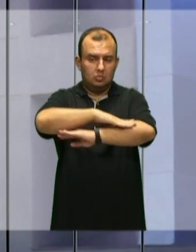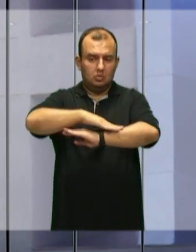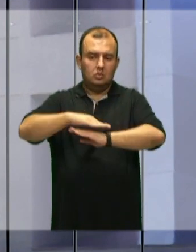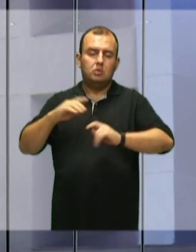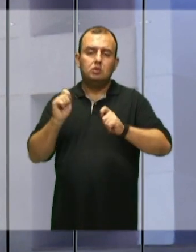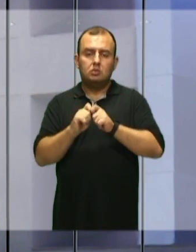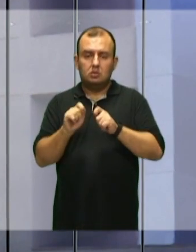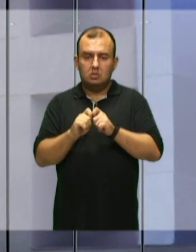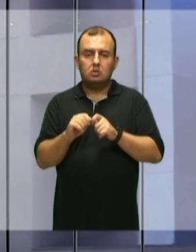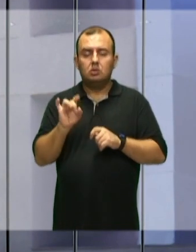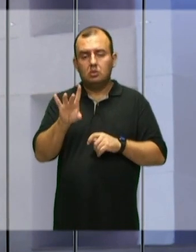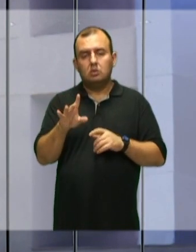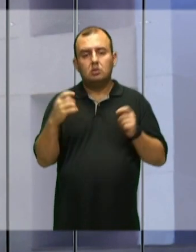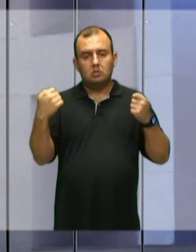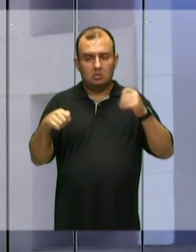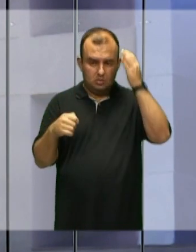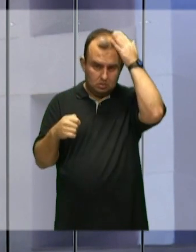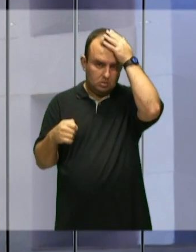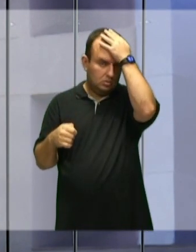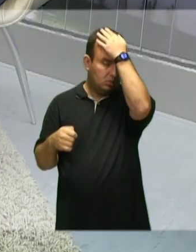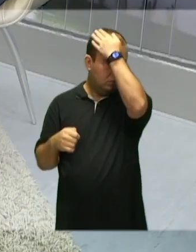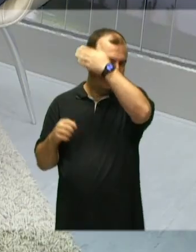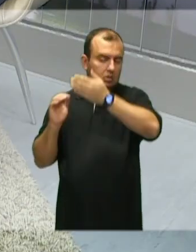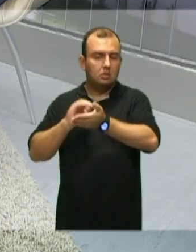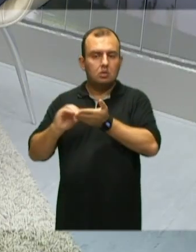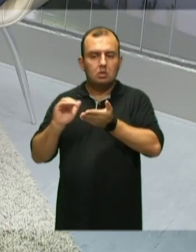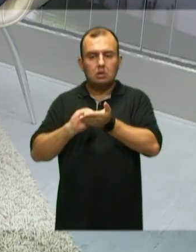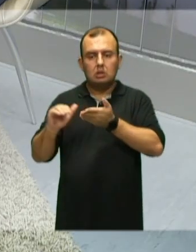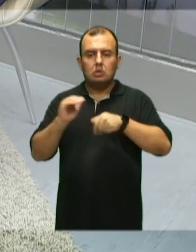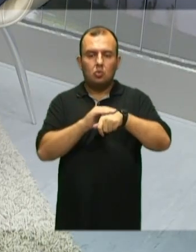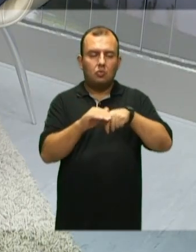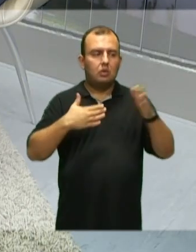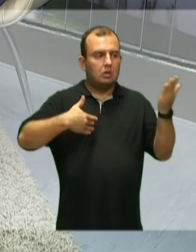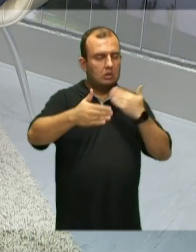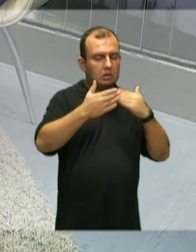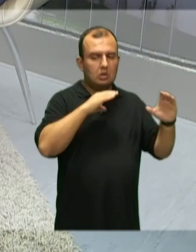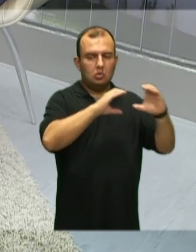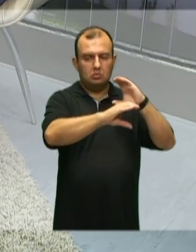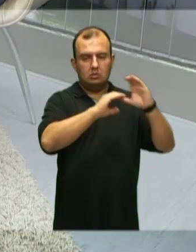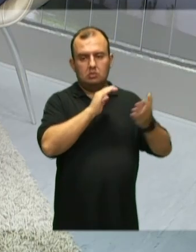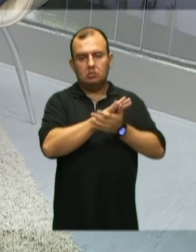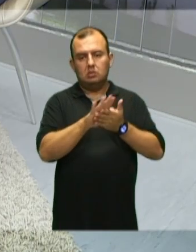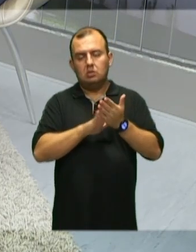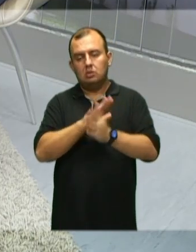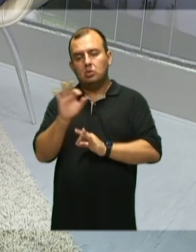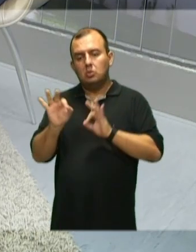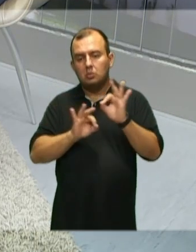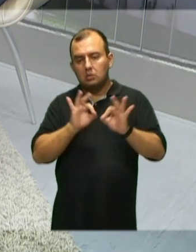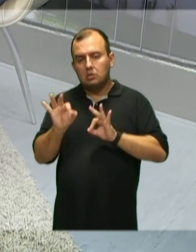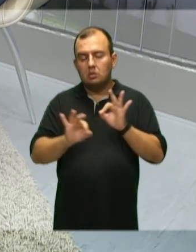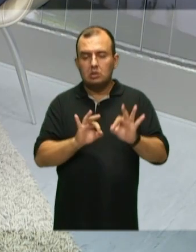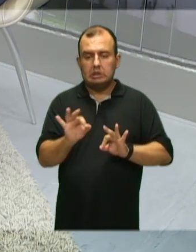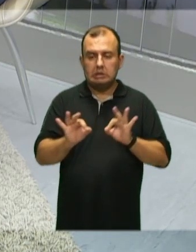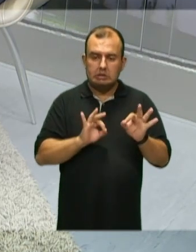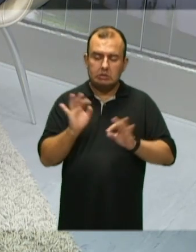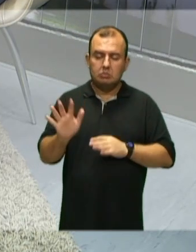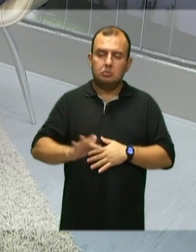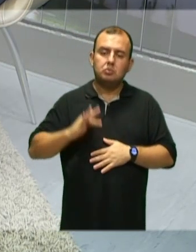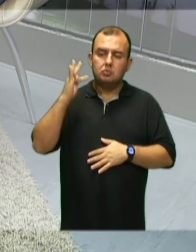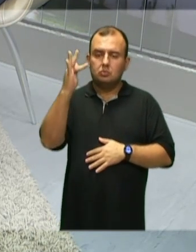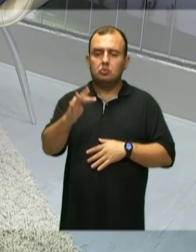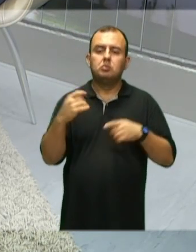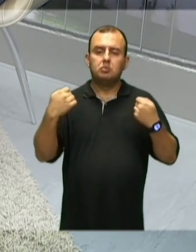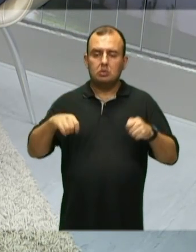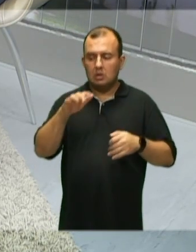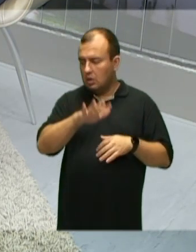fazer Só que também tem essa questão das secretarias não se conversarem não fazerem um planejamento sua cidade hoje ela precisa sim de um planejamento pro futuro em